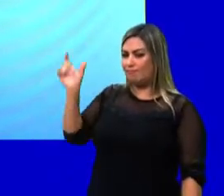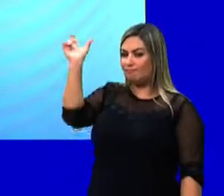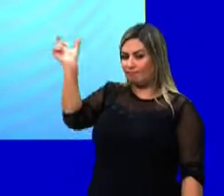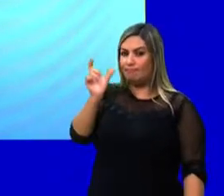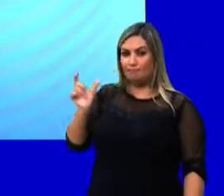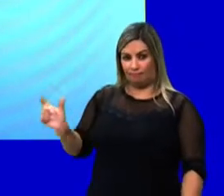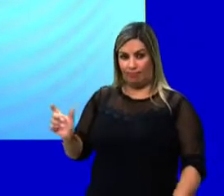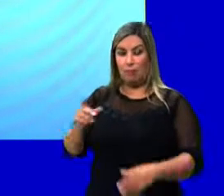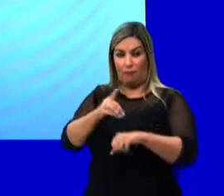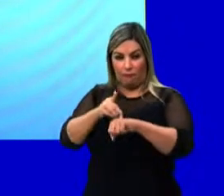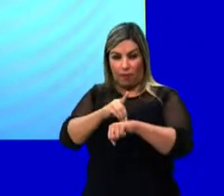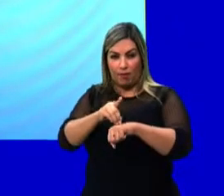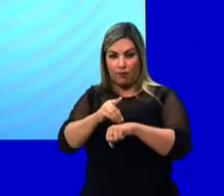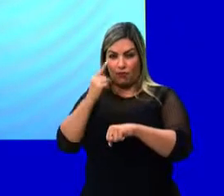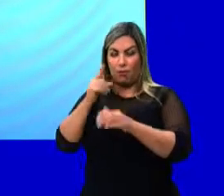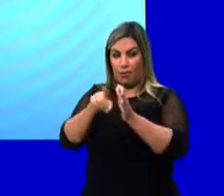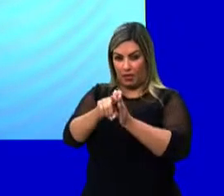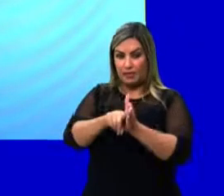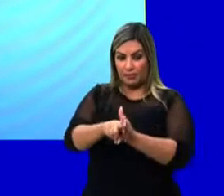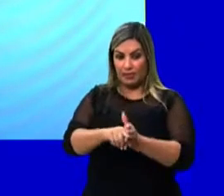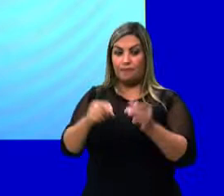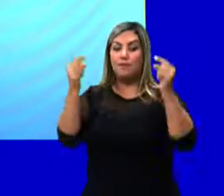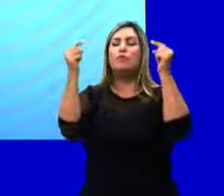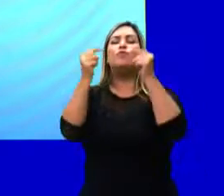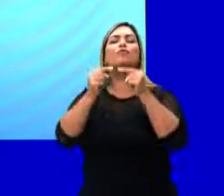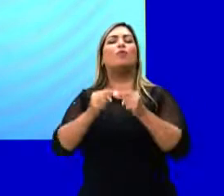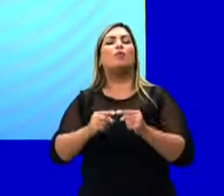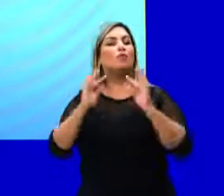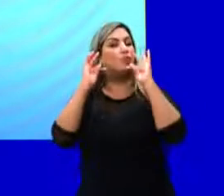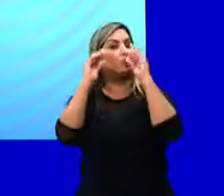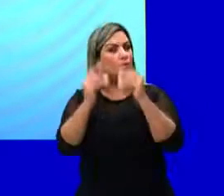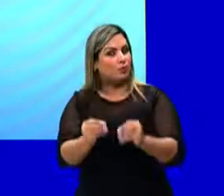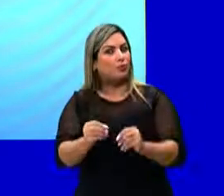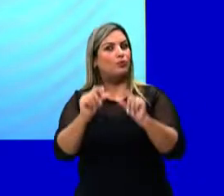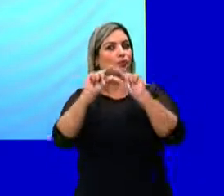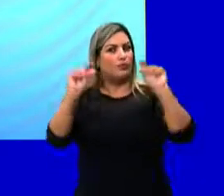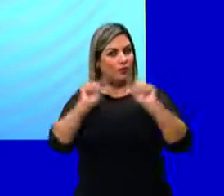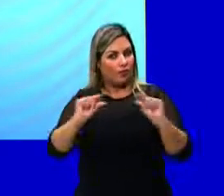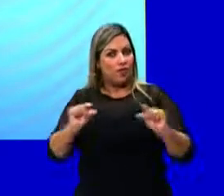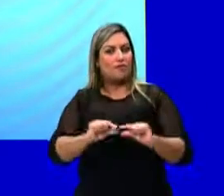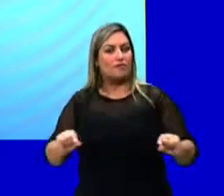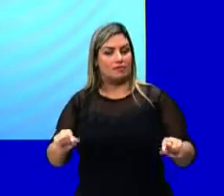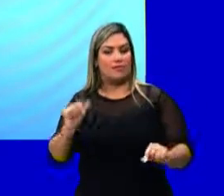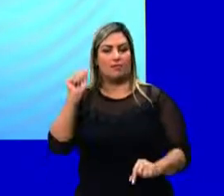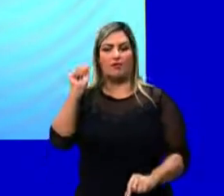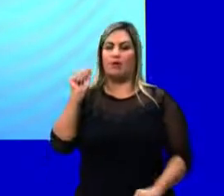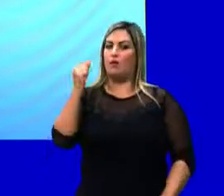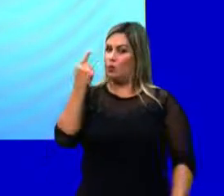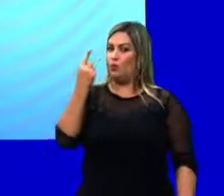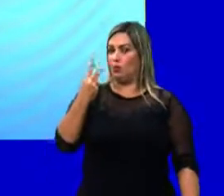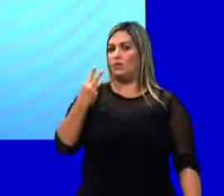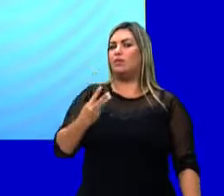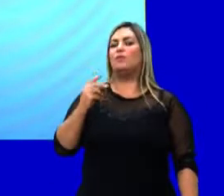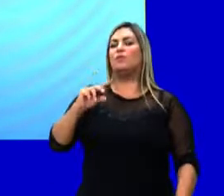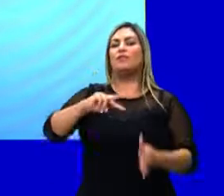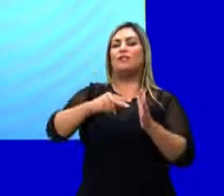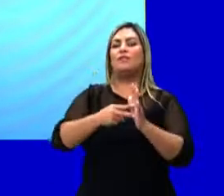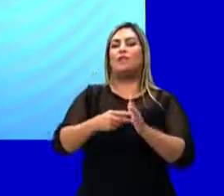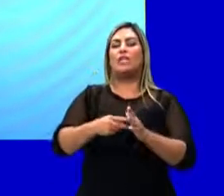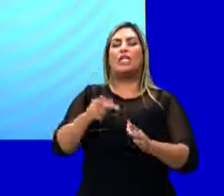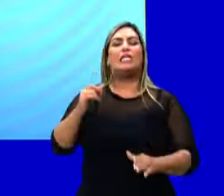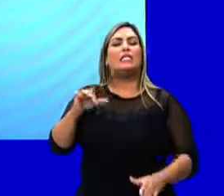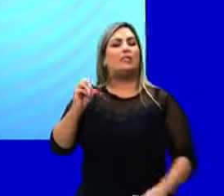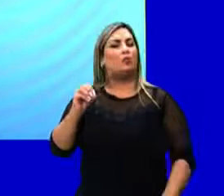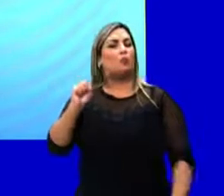e entraram pelo cano. Então, de acordo com todas as opções ou alternativas, olha, o que significaria dando sopa?